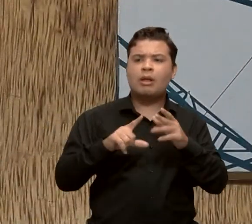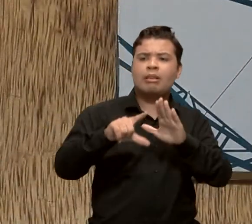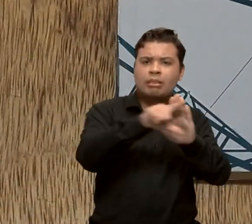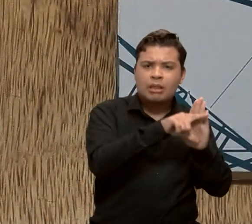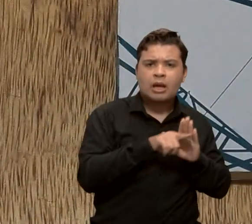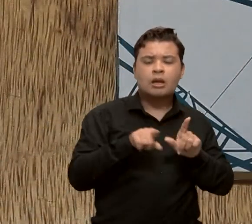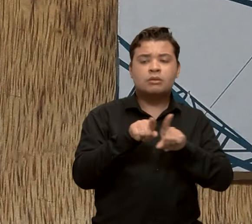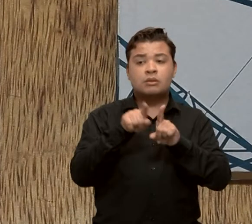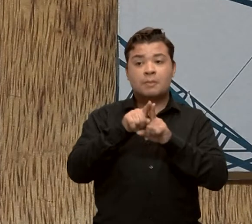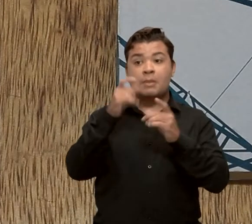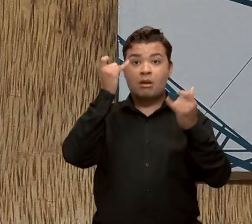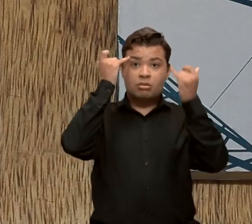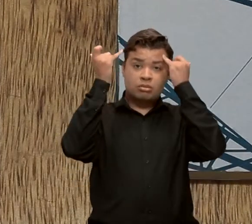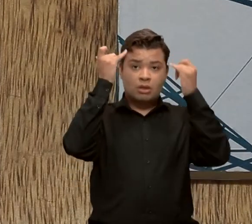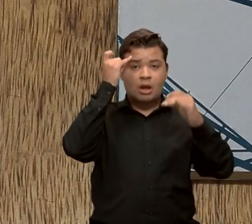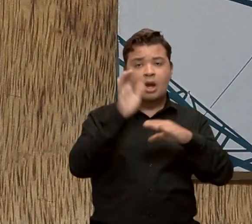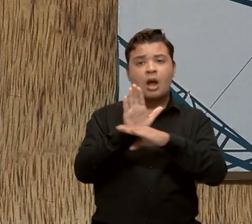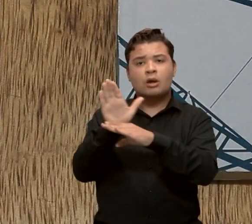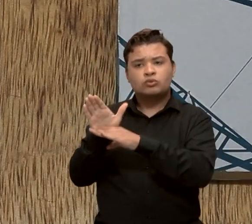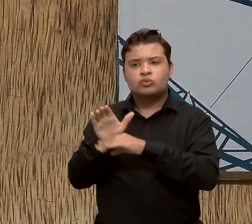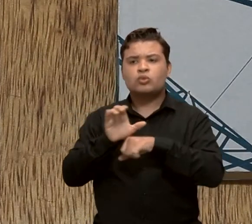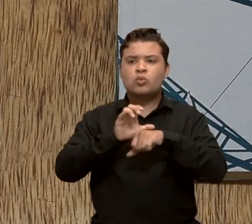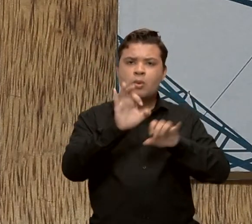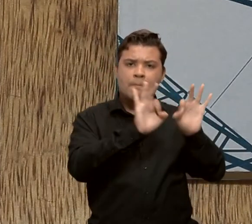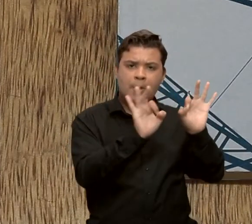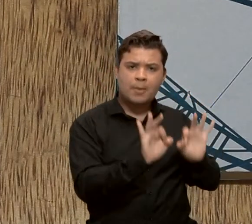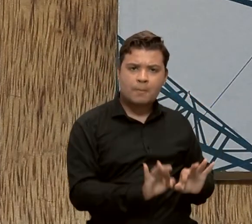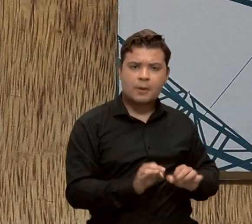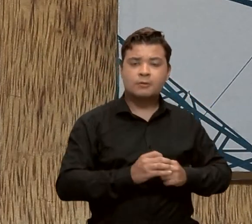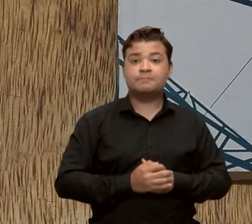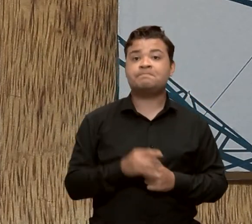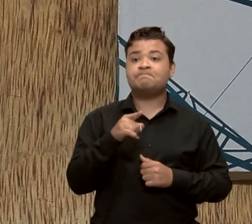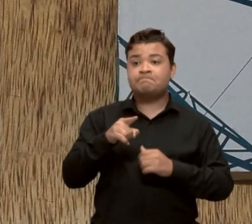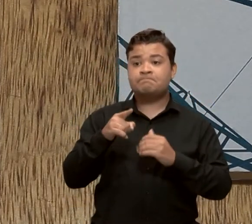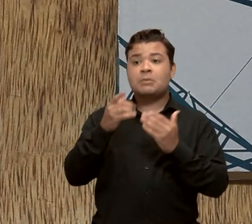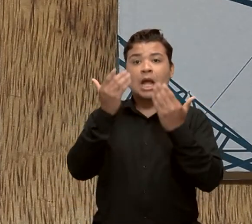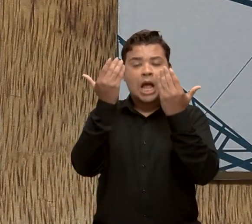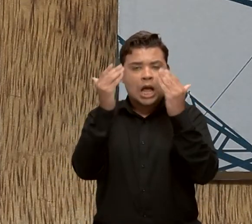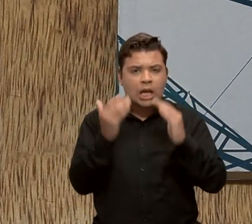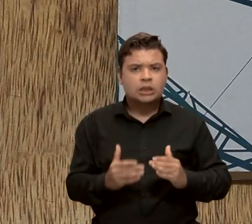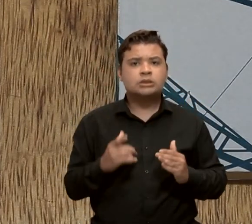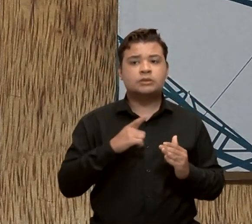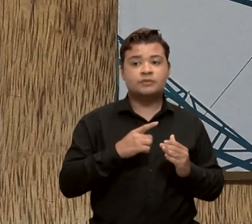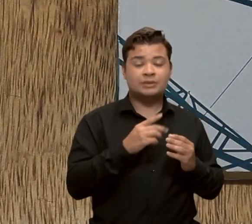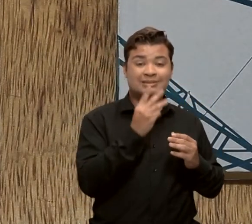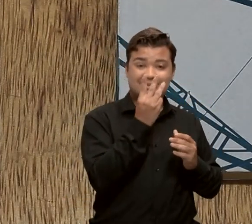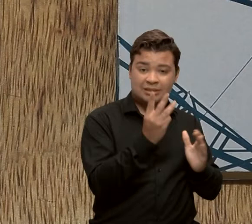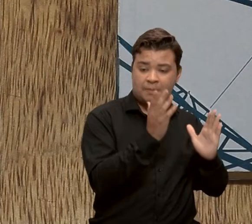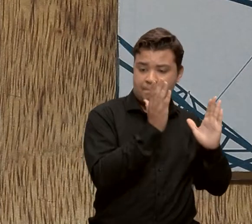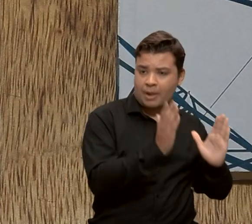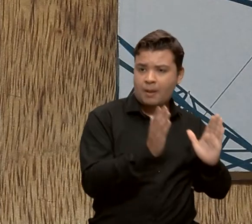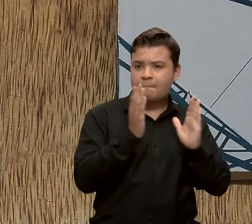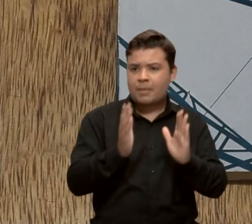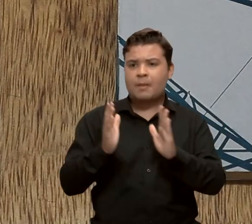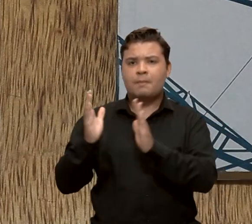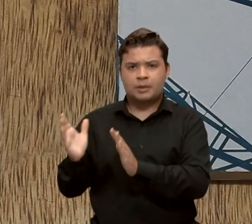orientaram a organização do curso. A análise foi feita em 3 momentos lógico-histórico,